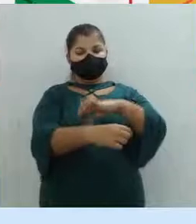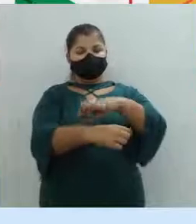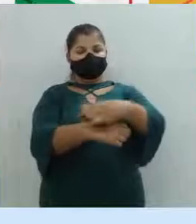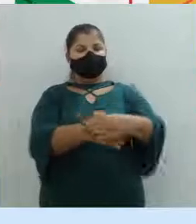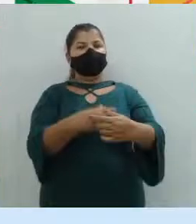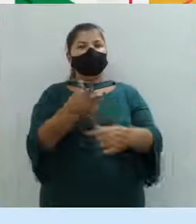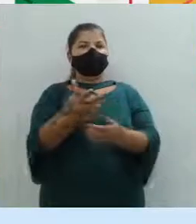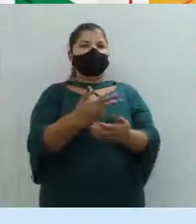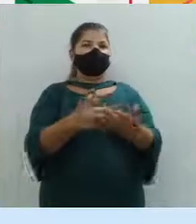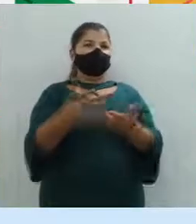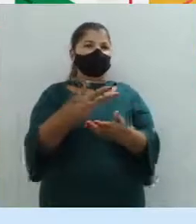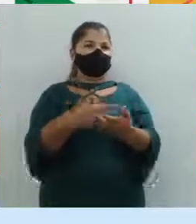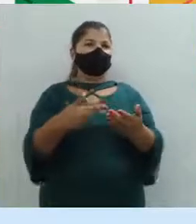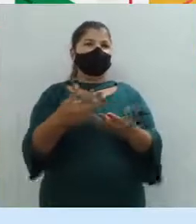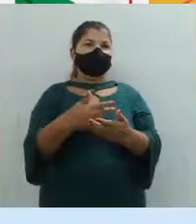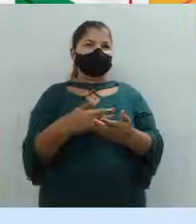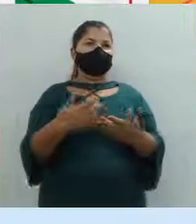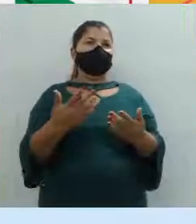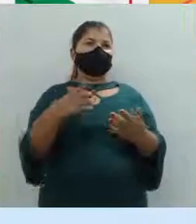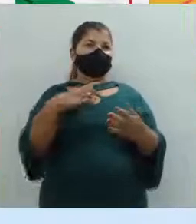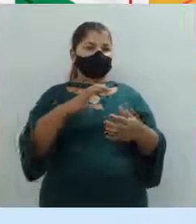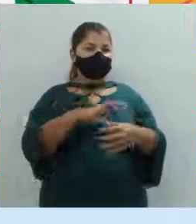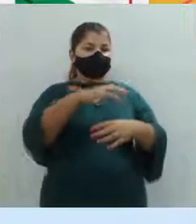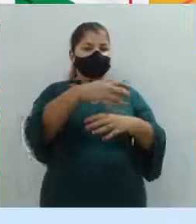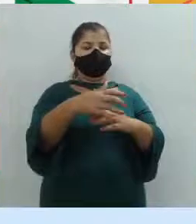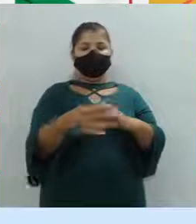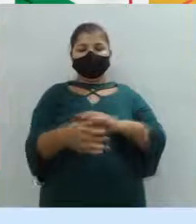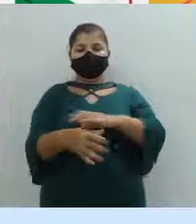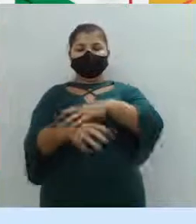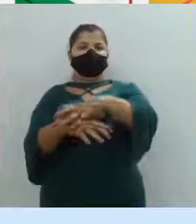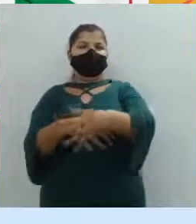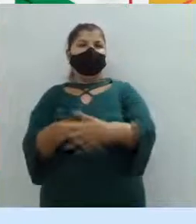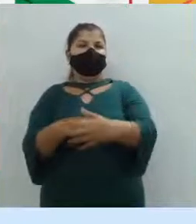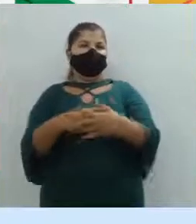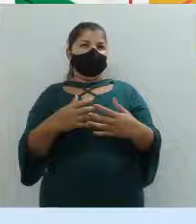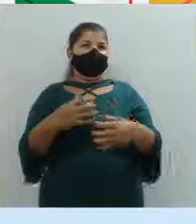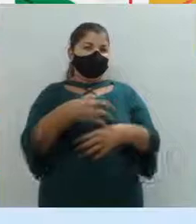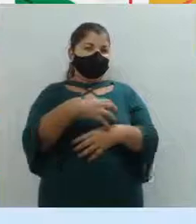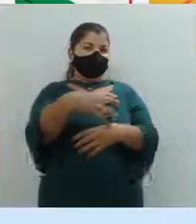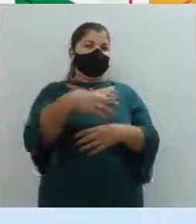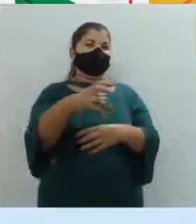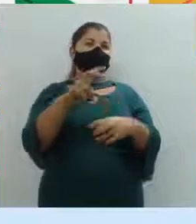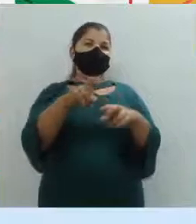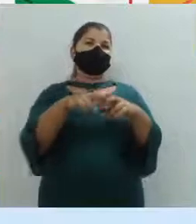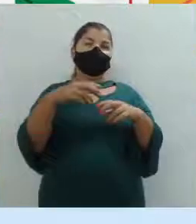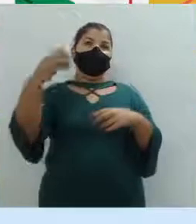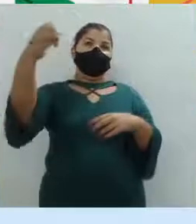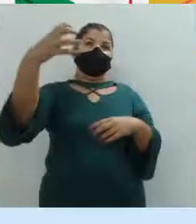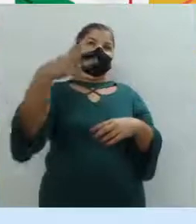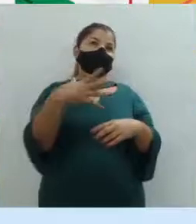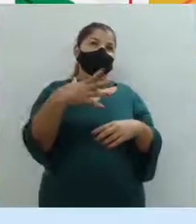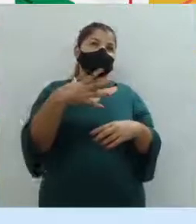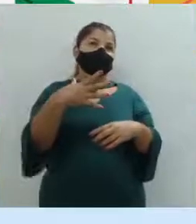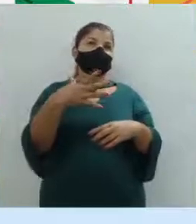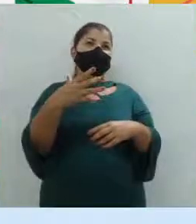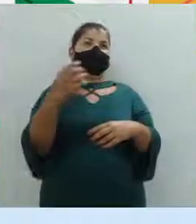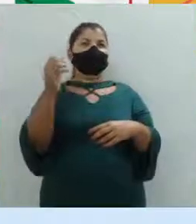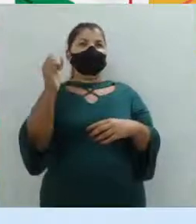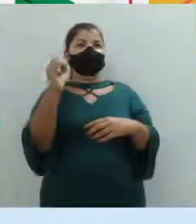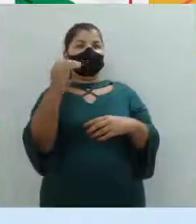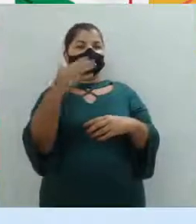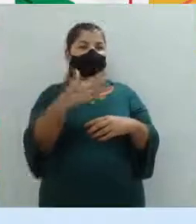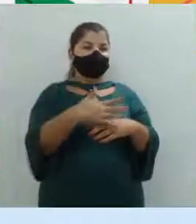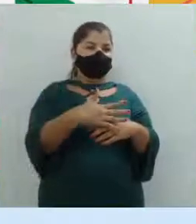outra. Então aí a gente tem a ideia de volumetria. Isso acontece pela incidência da luz, né? Da luz e da